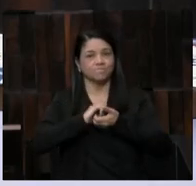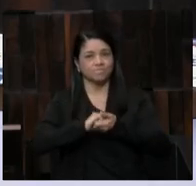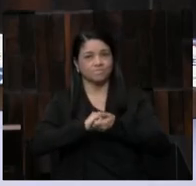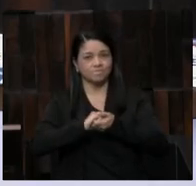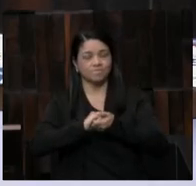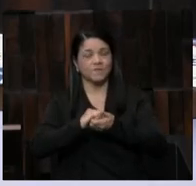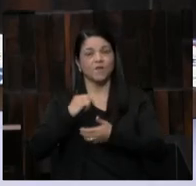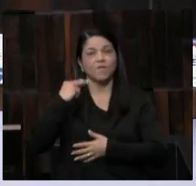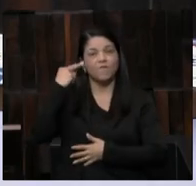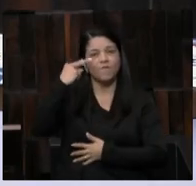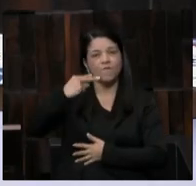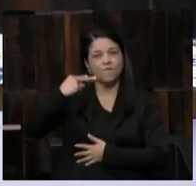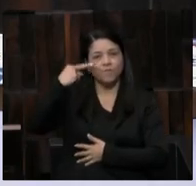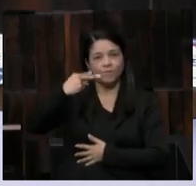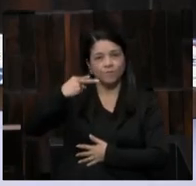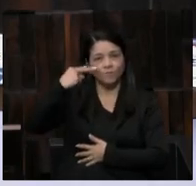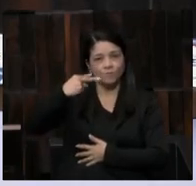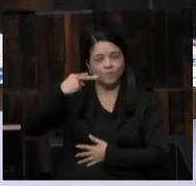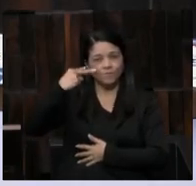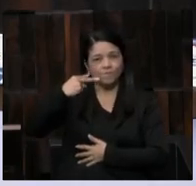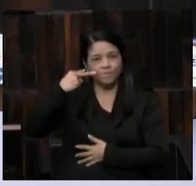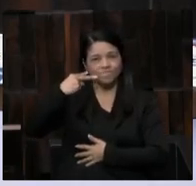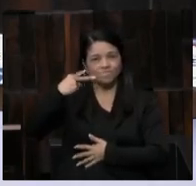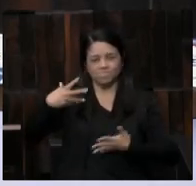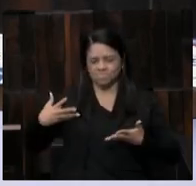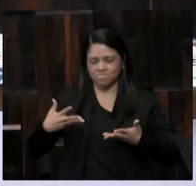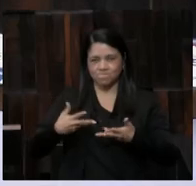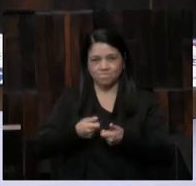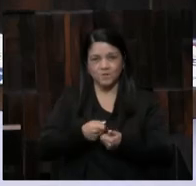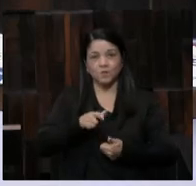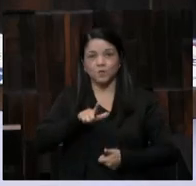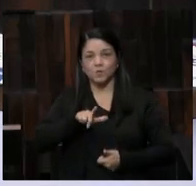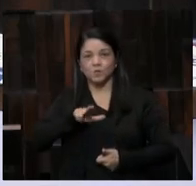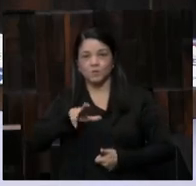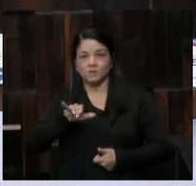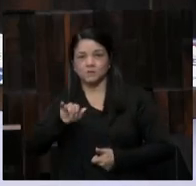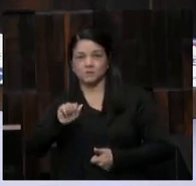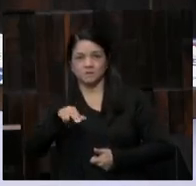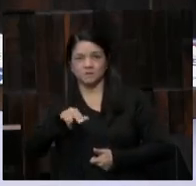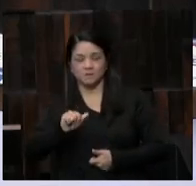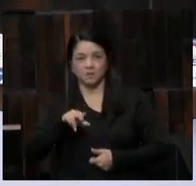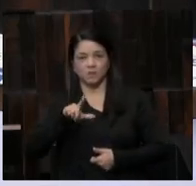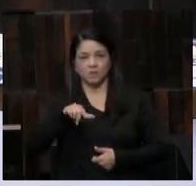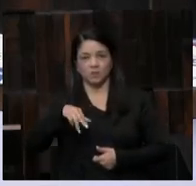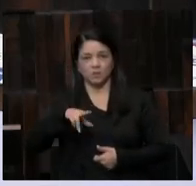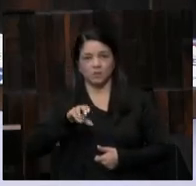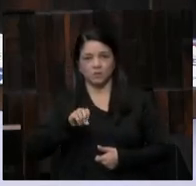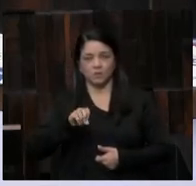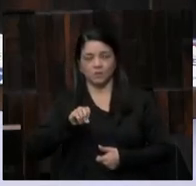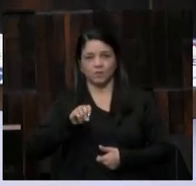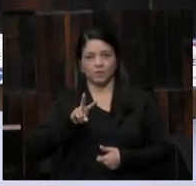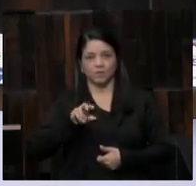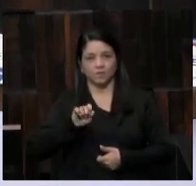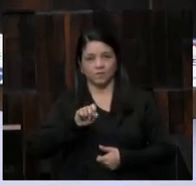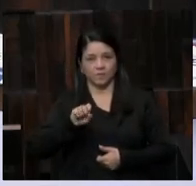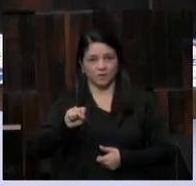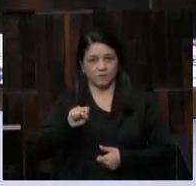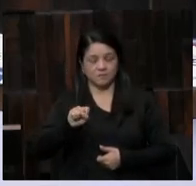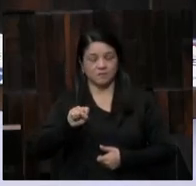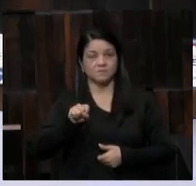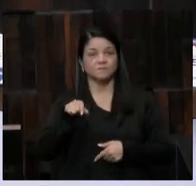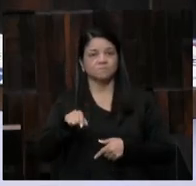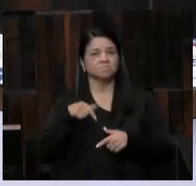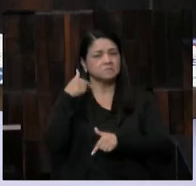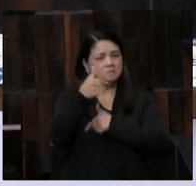essa vereadora fora de série, a Luciana Novaes, ela que faz um trabalho